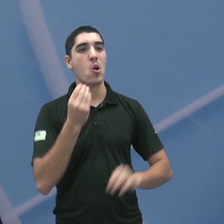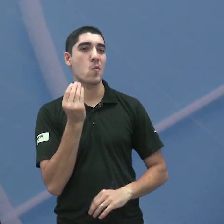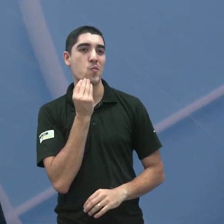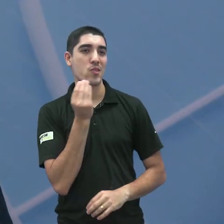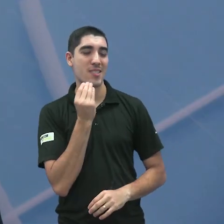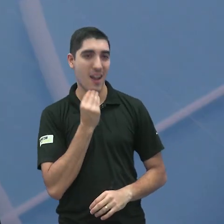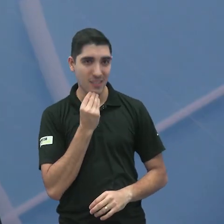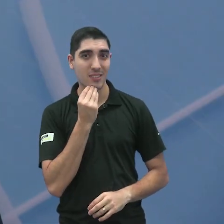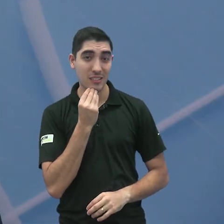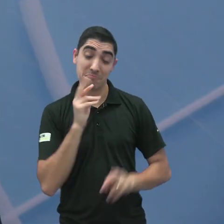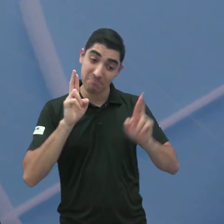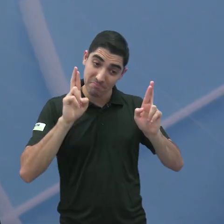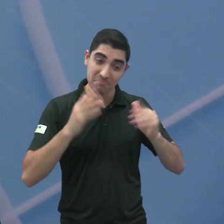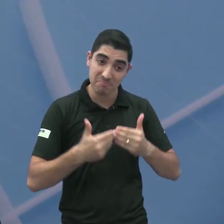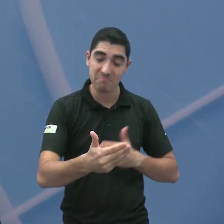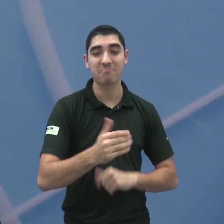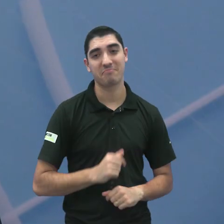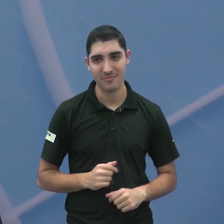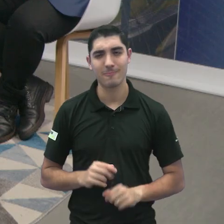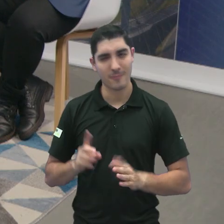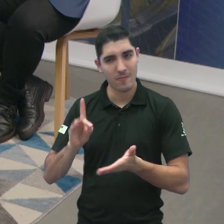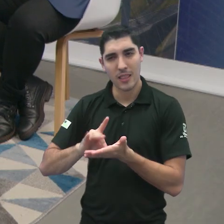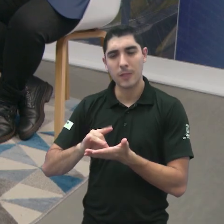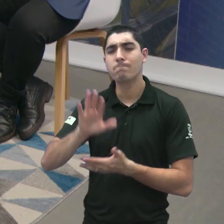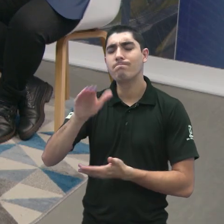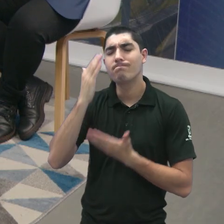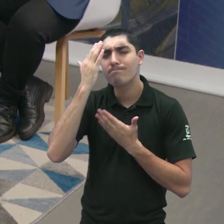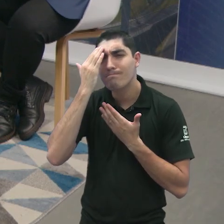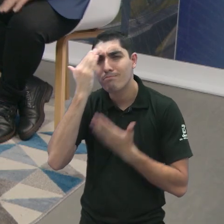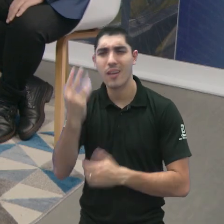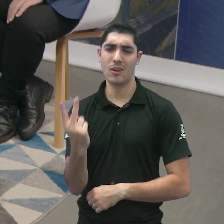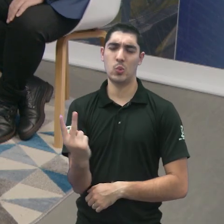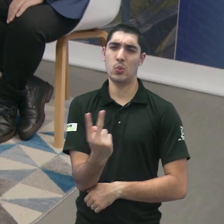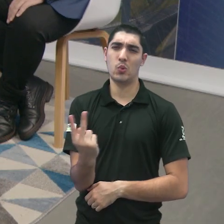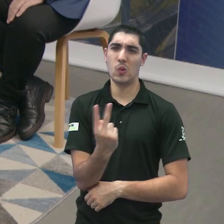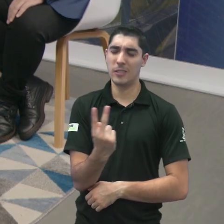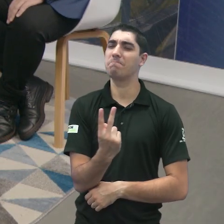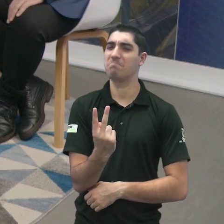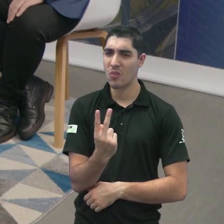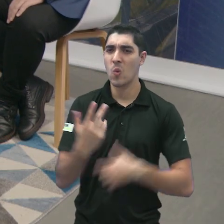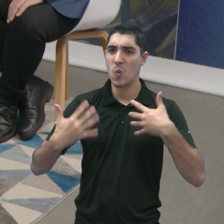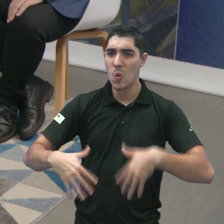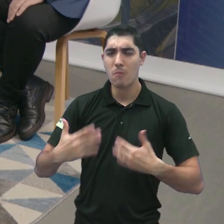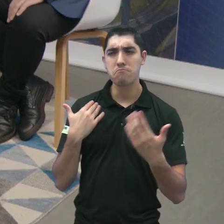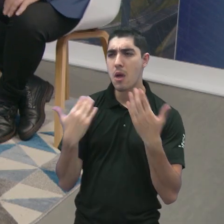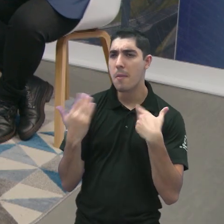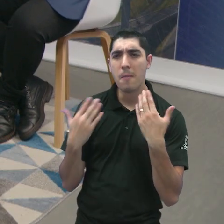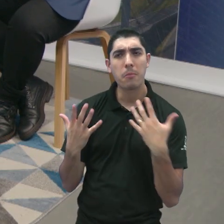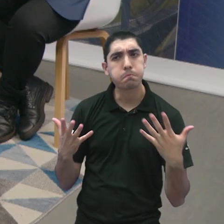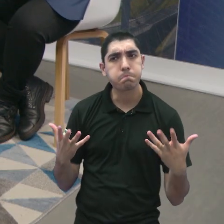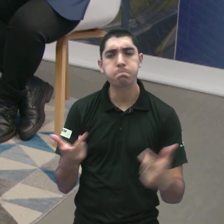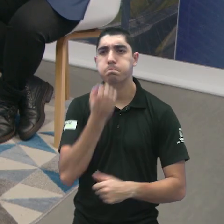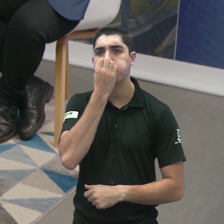aí. Eu acho que um dia a gente vai ver isso acontecer. Com certeza. Olha, eu quero muito agradecer a presença de vocês aqui no Diálogos da Cidade. Foi um papo